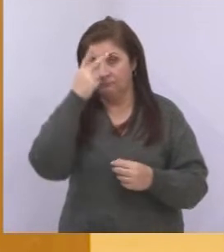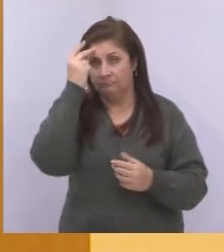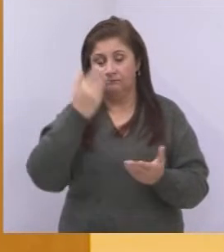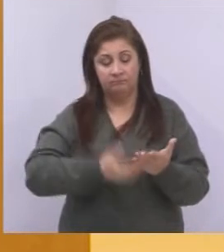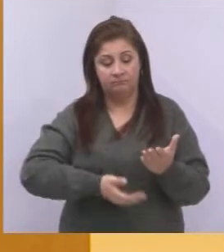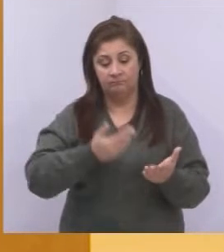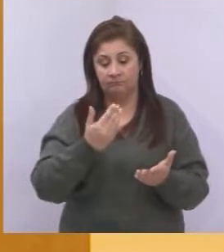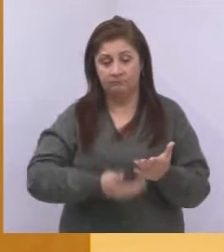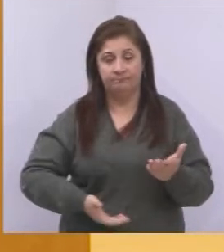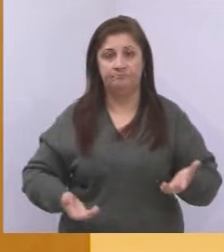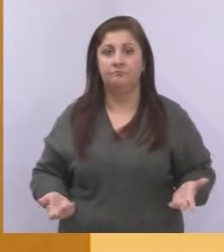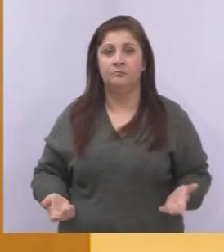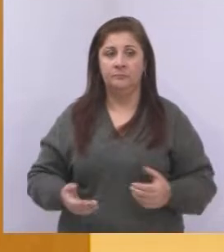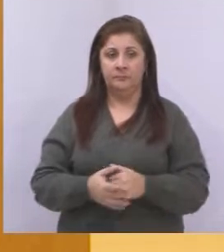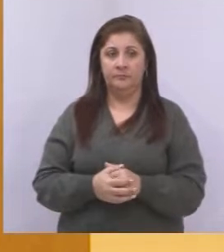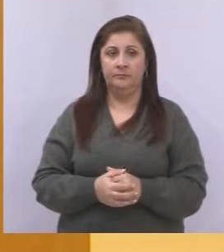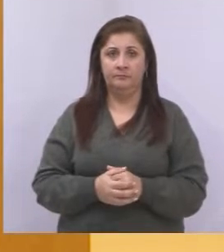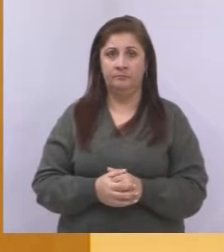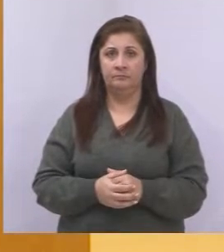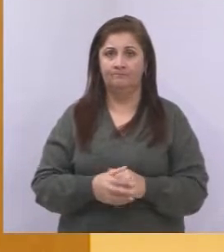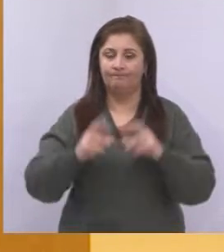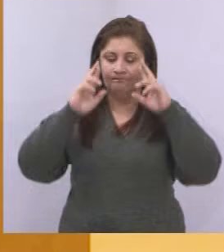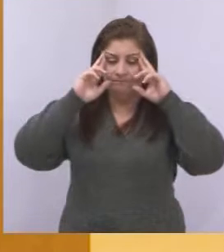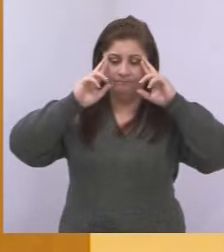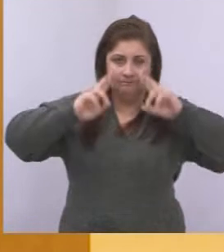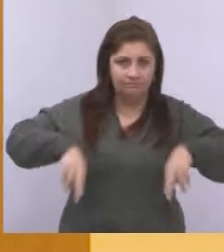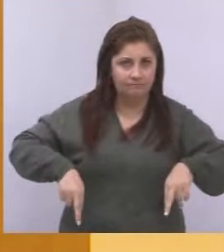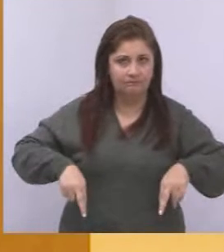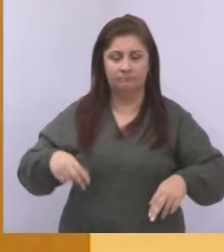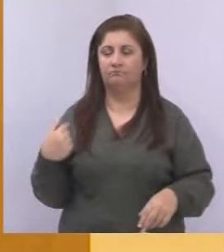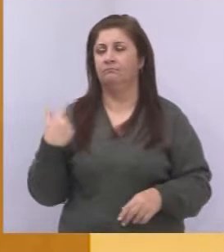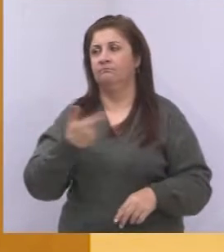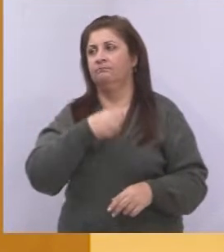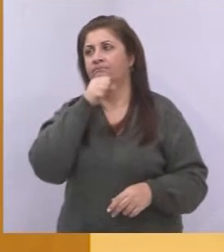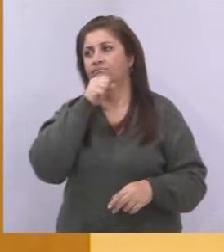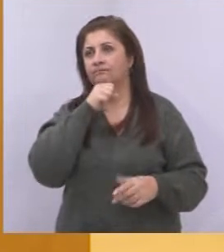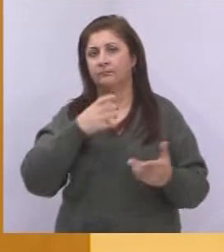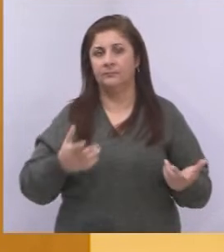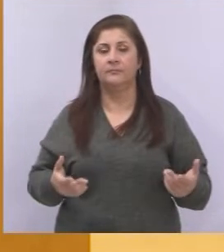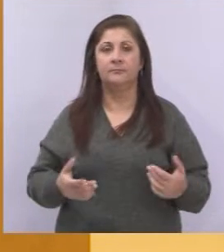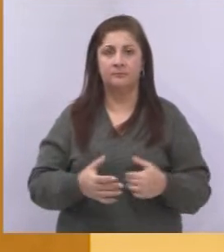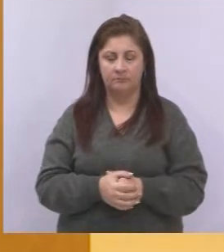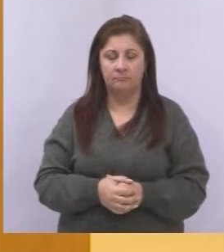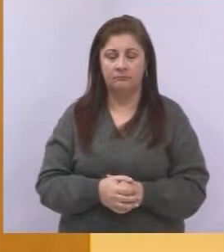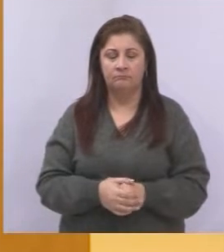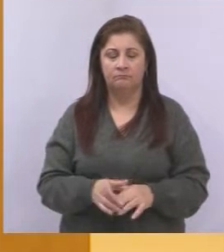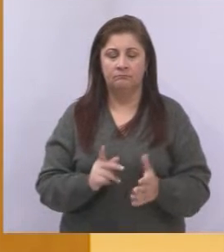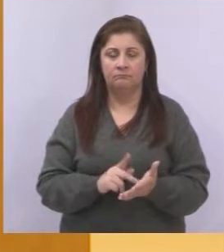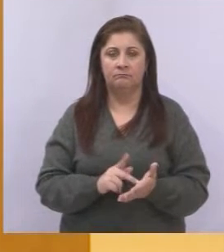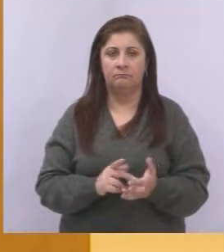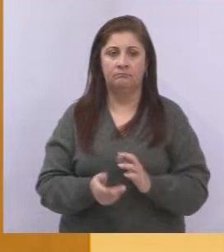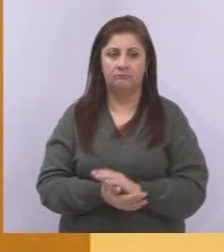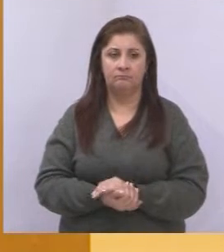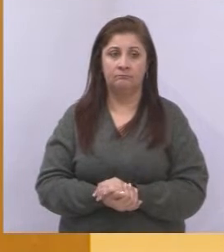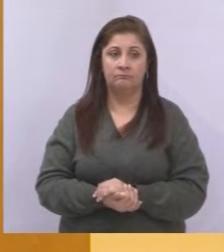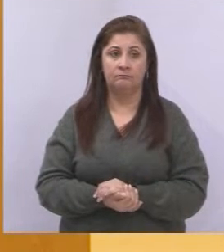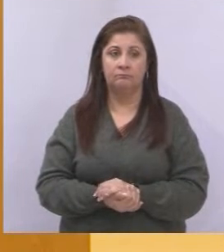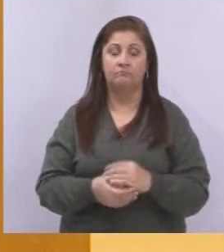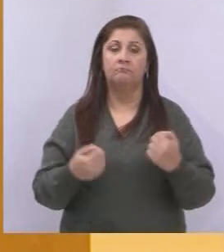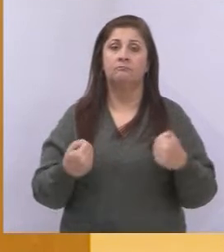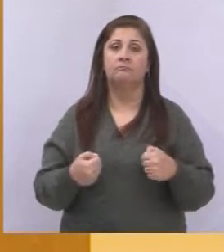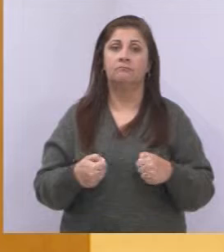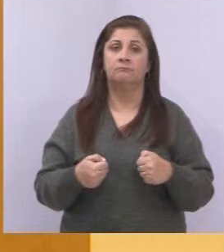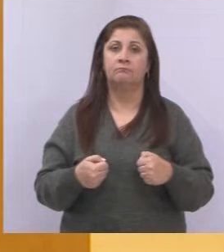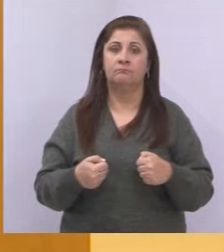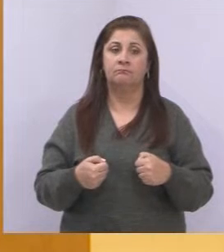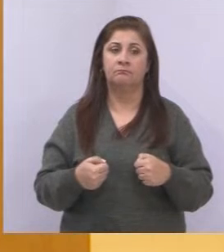muitos têm perdido e desrespeitado os nossos idosos. Essa é a grande verdade. Aí é necessário, né,